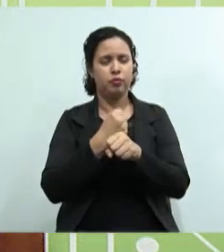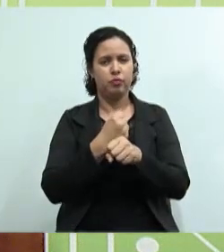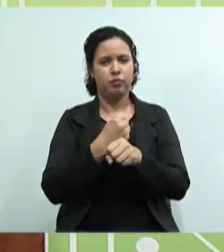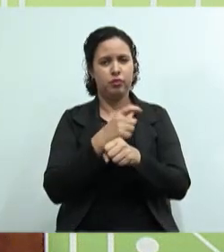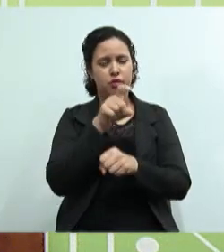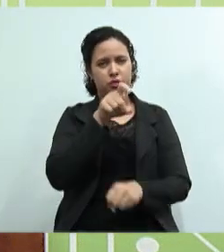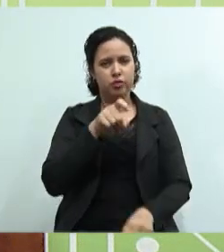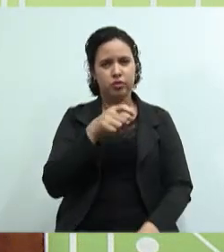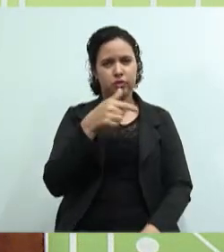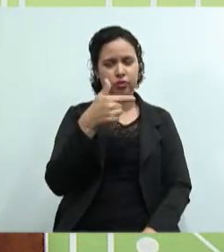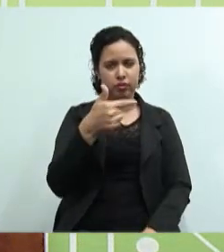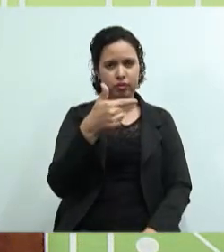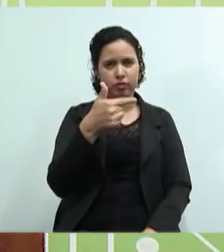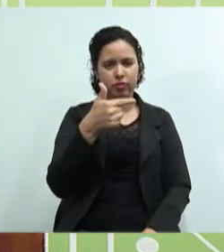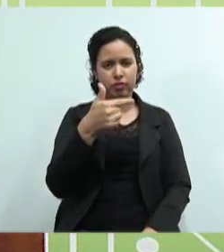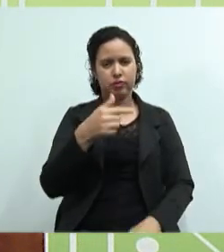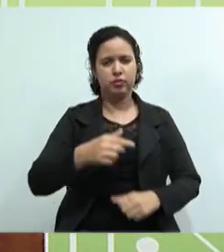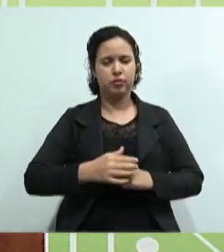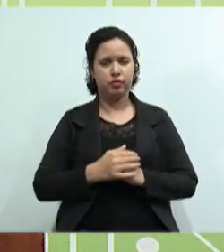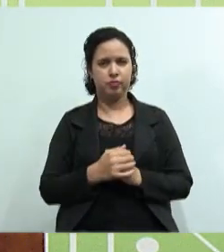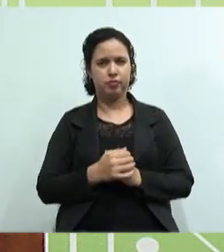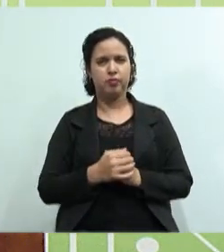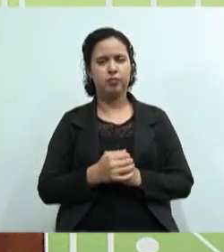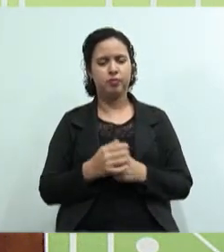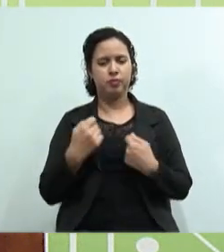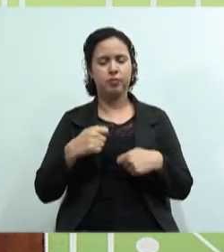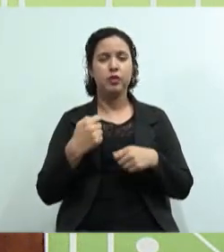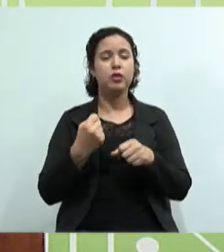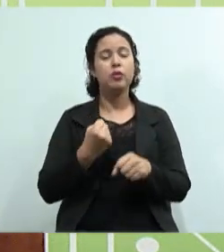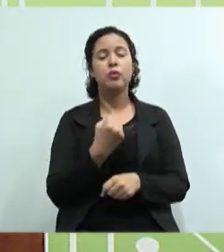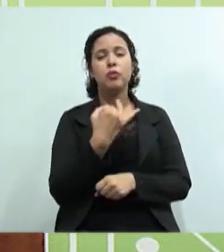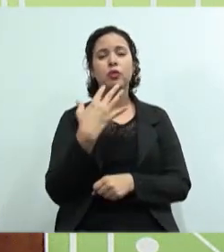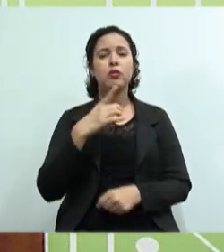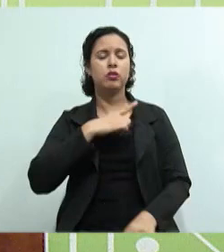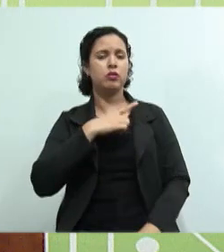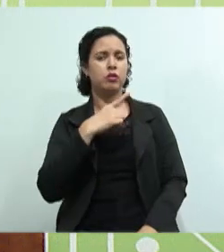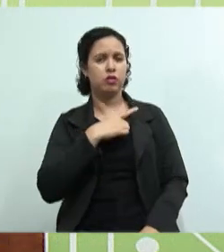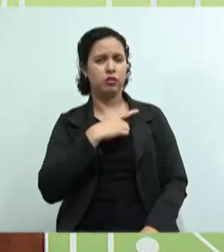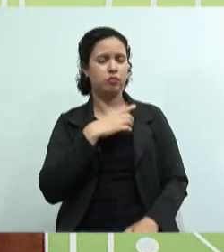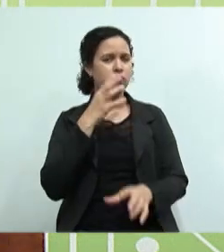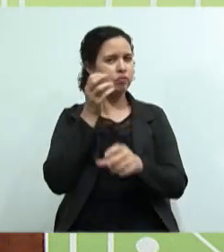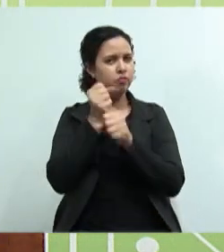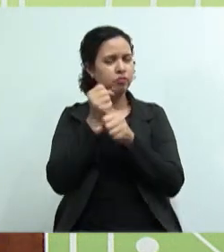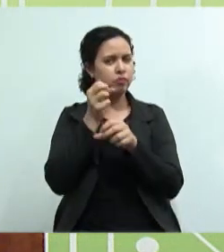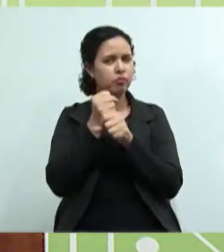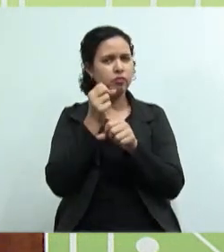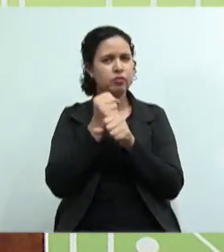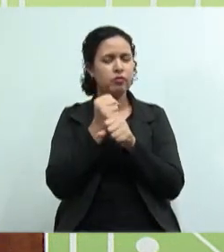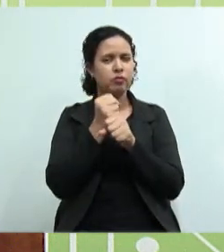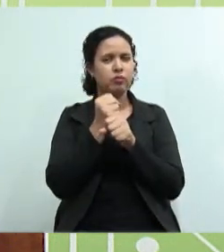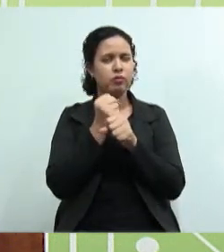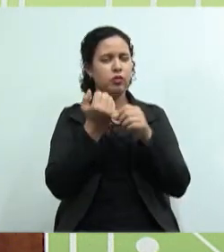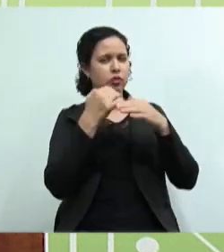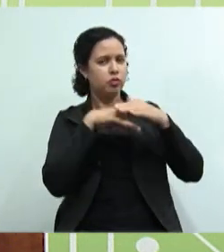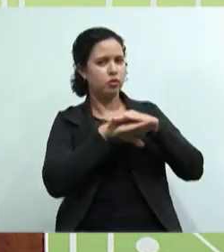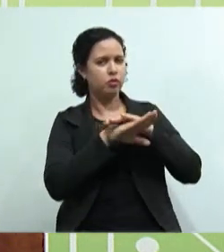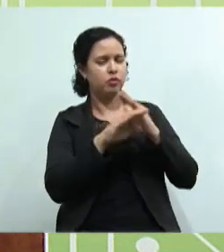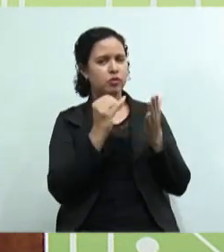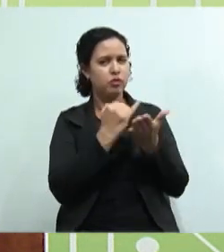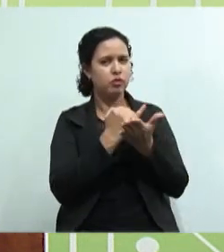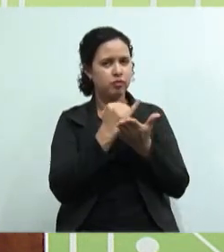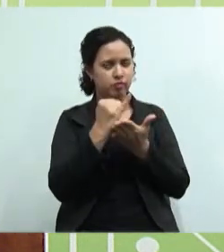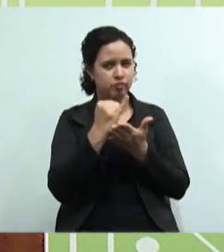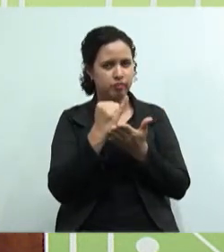o estoque final, eu vou lá e conto quantos tem e eu calculo estoque inicial mais compras